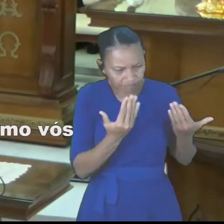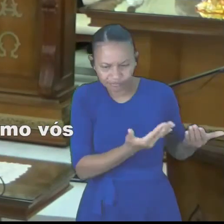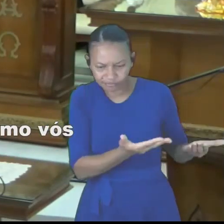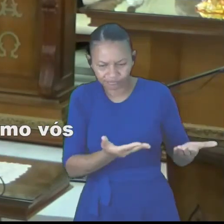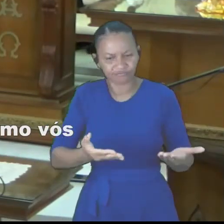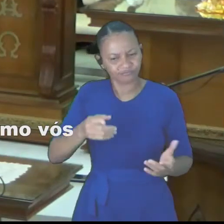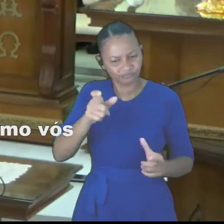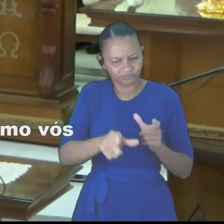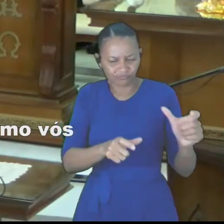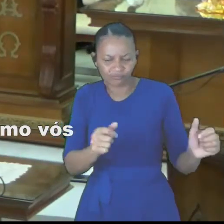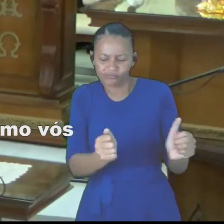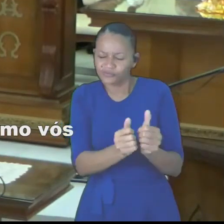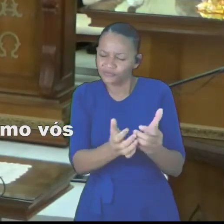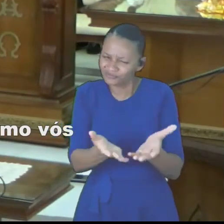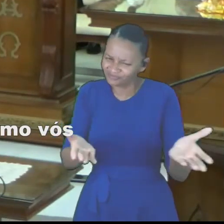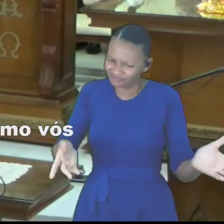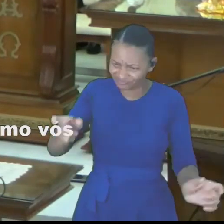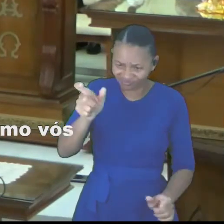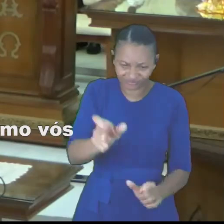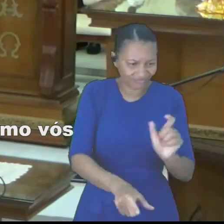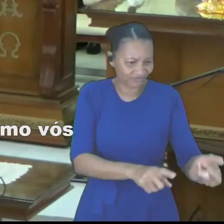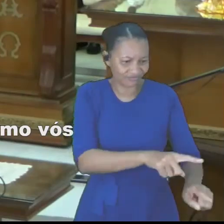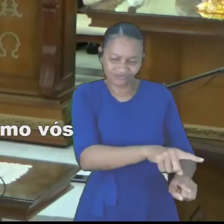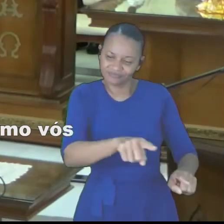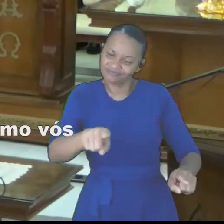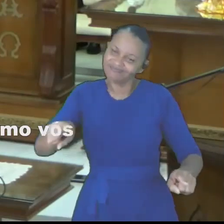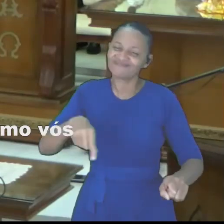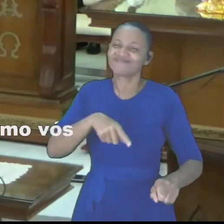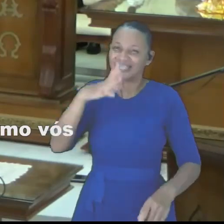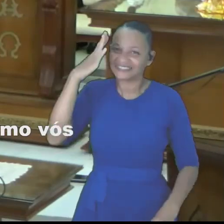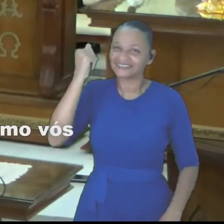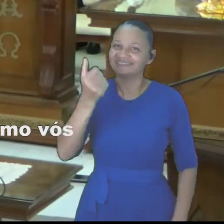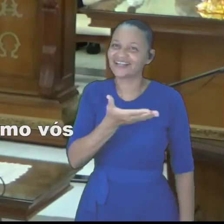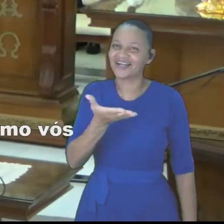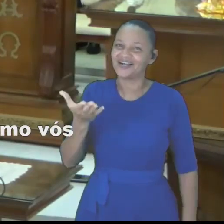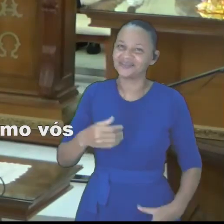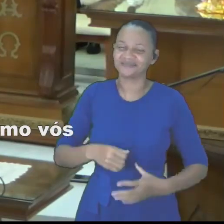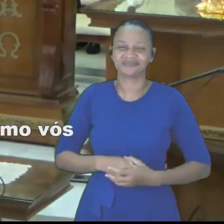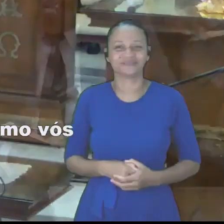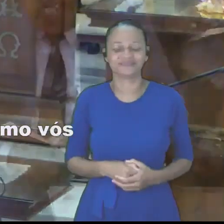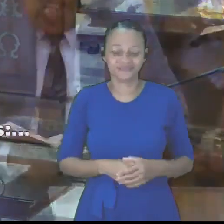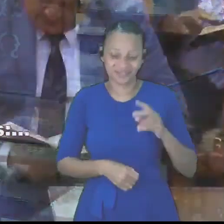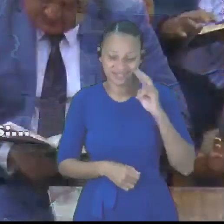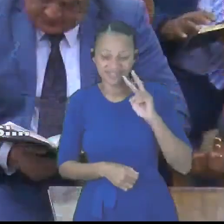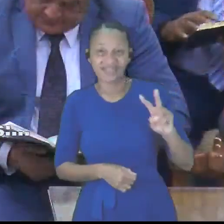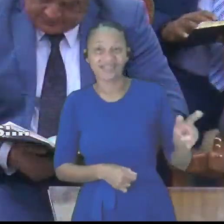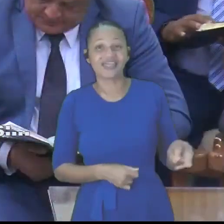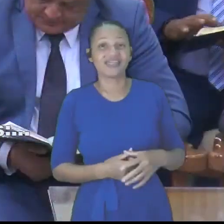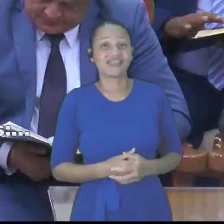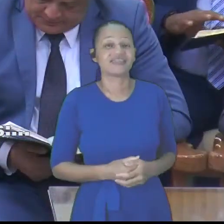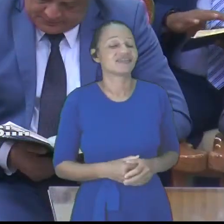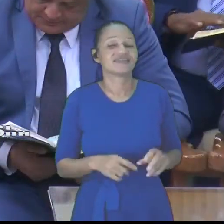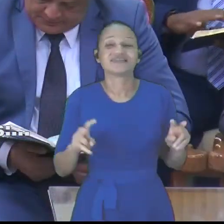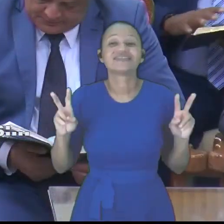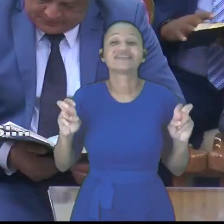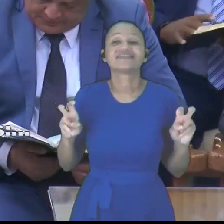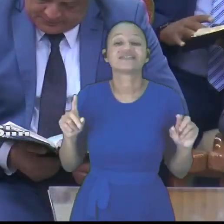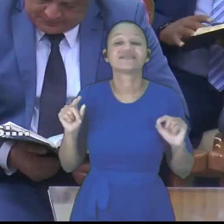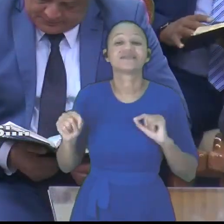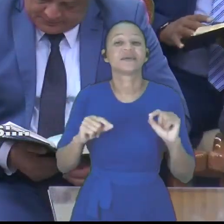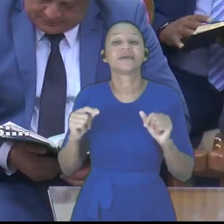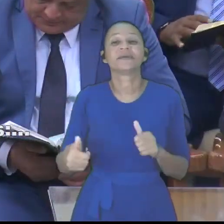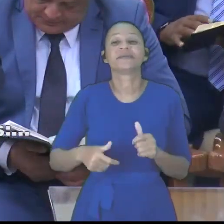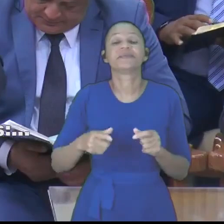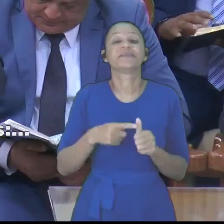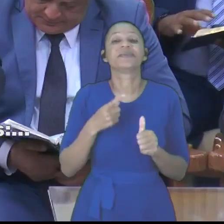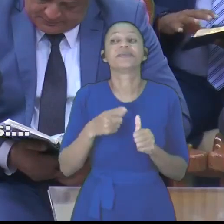vós, como vós mesmos bem sabeis. Olha, irmão, ele fala sobre quem? Primeira